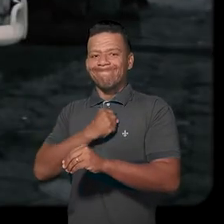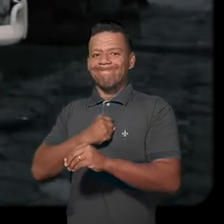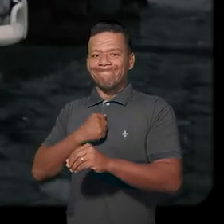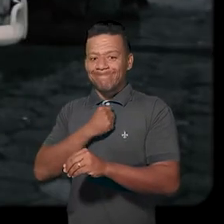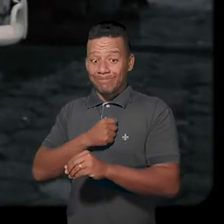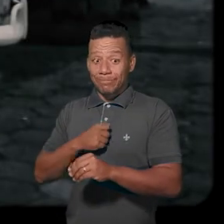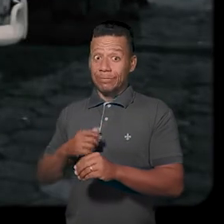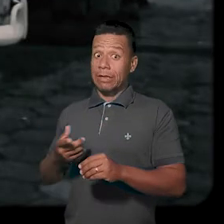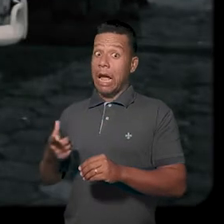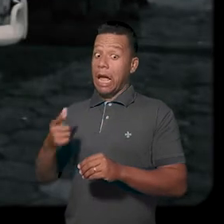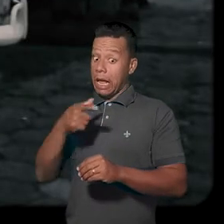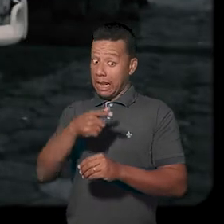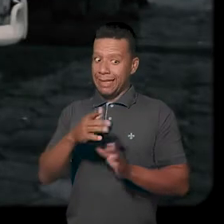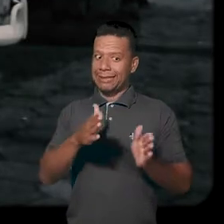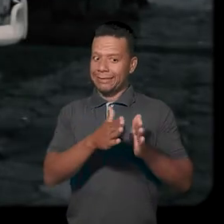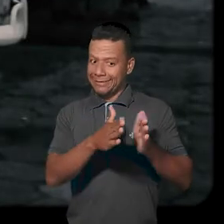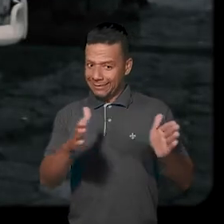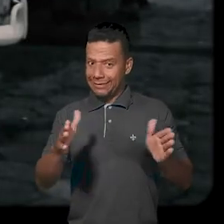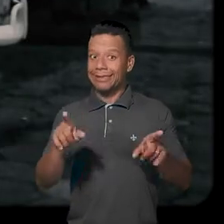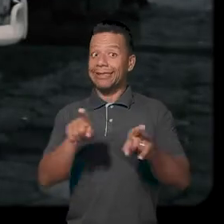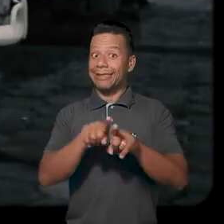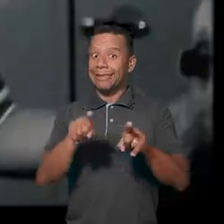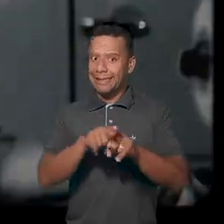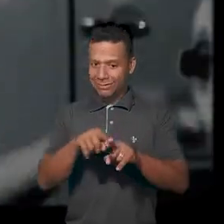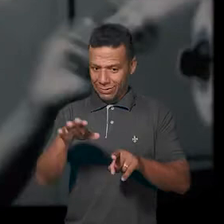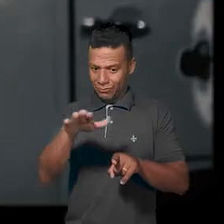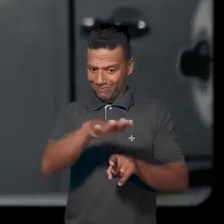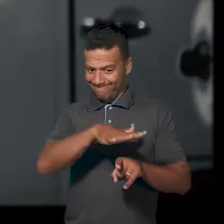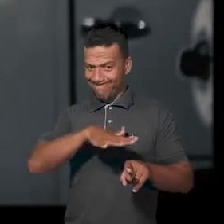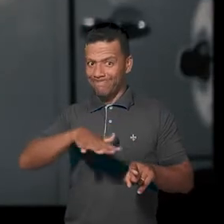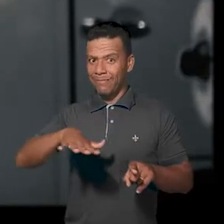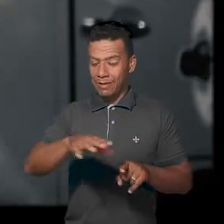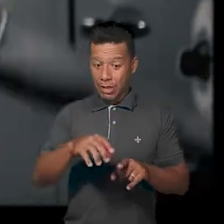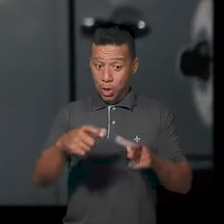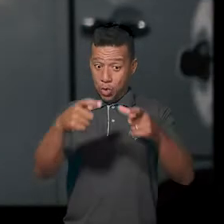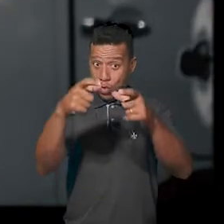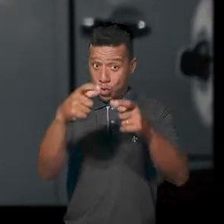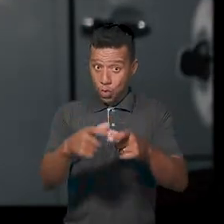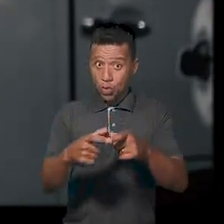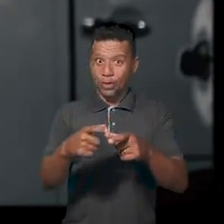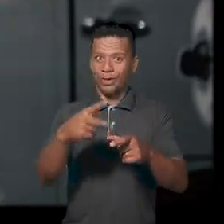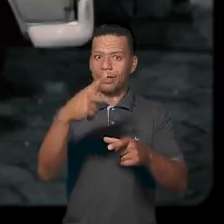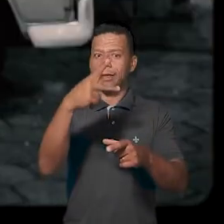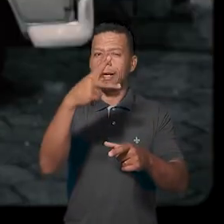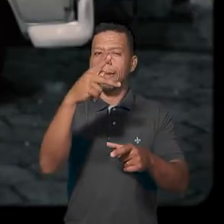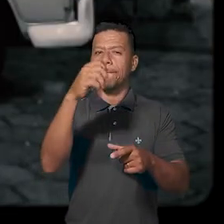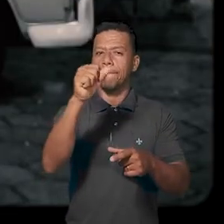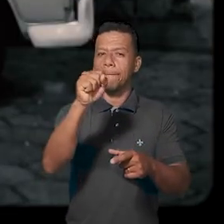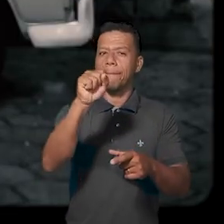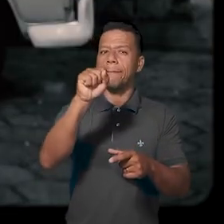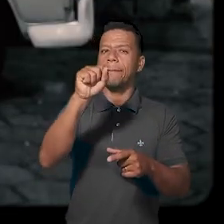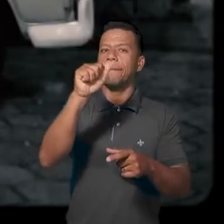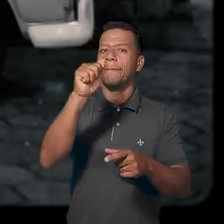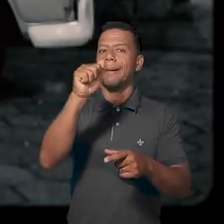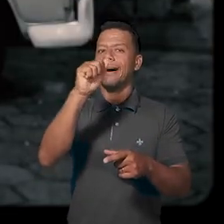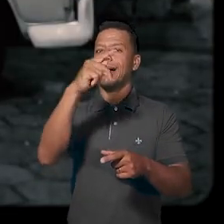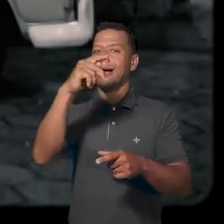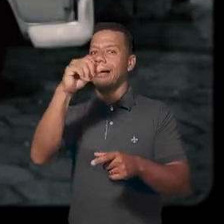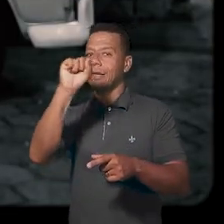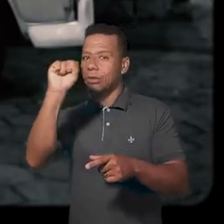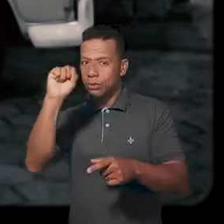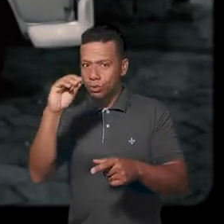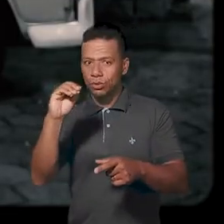estava acontecendo também uma outra mudança, que afetou muito o encontro e o movimento circense da cidade, a reforma do